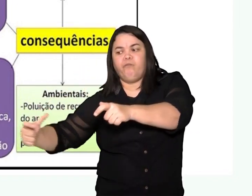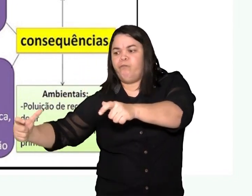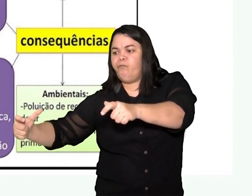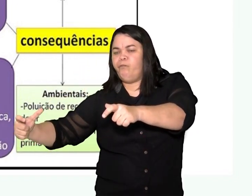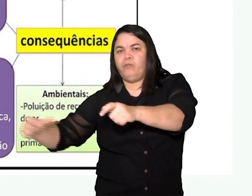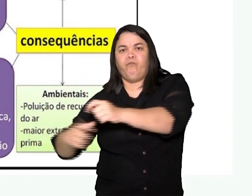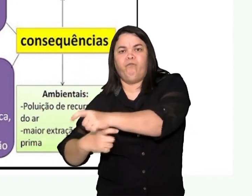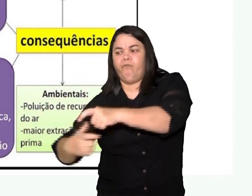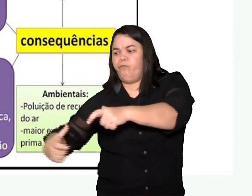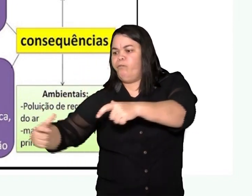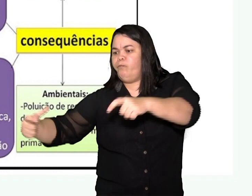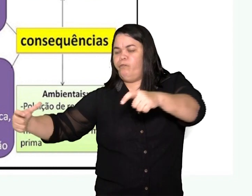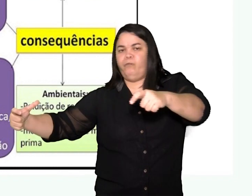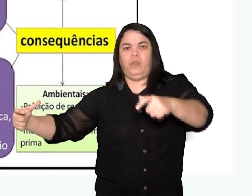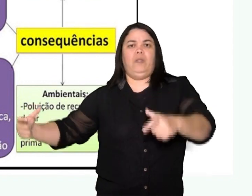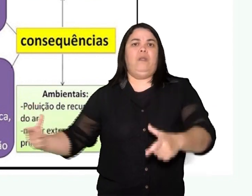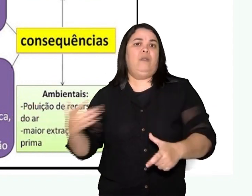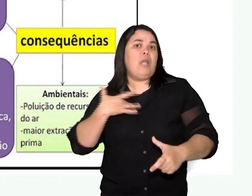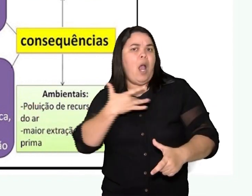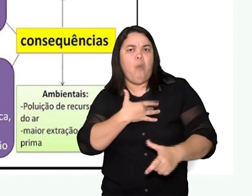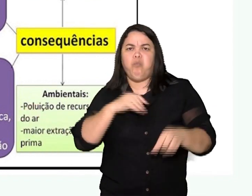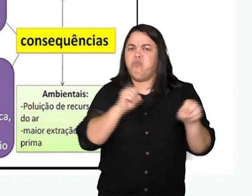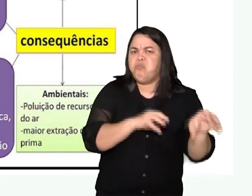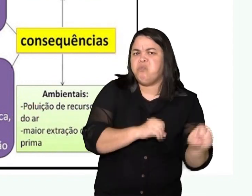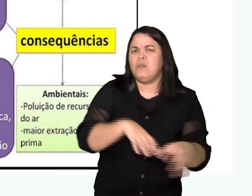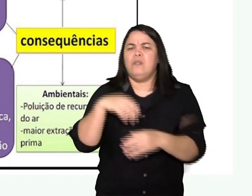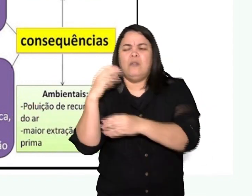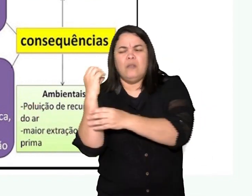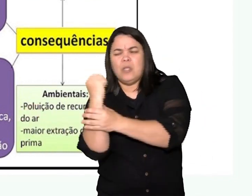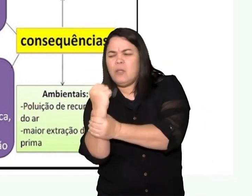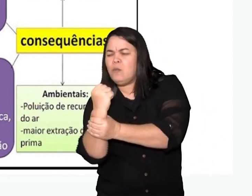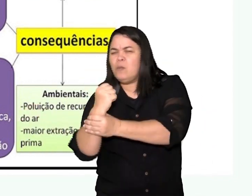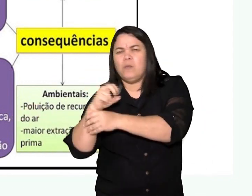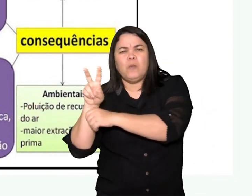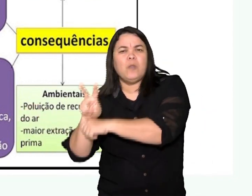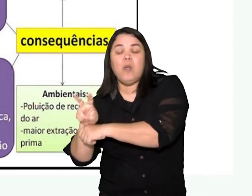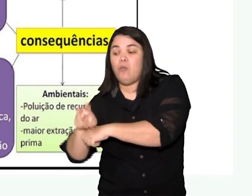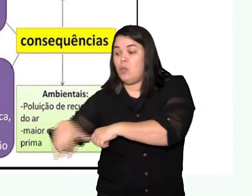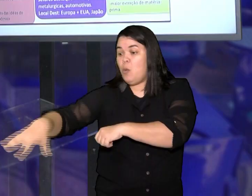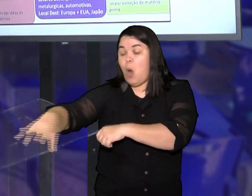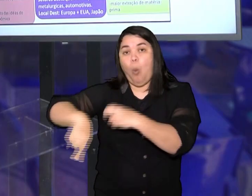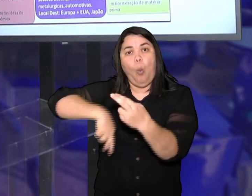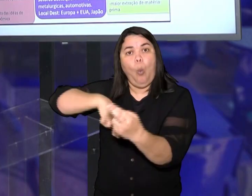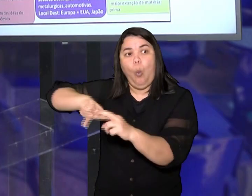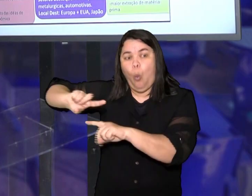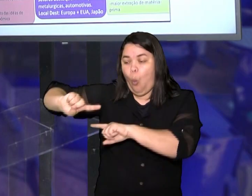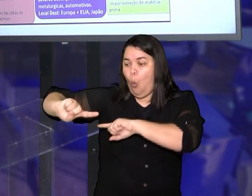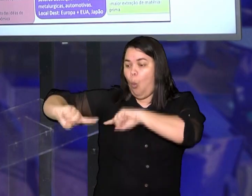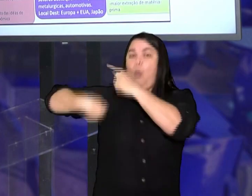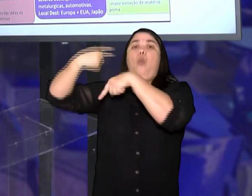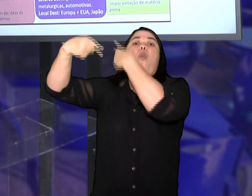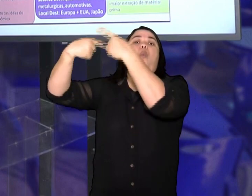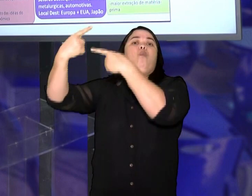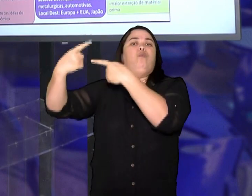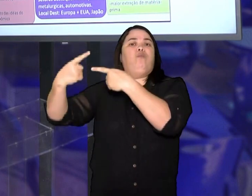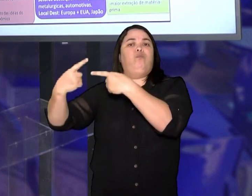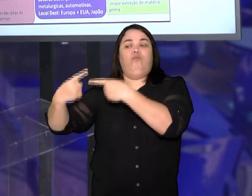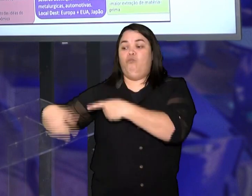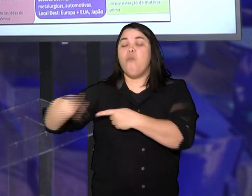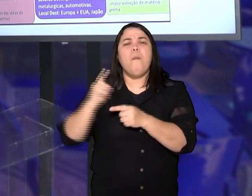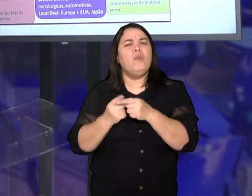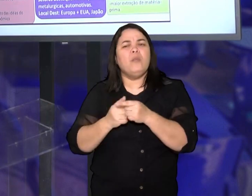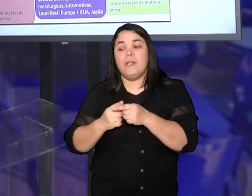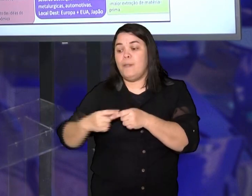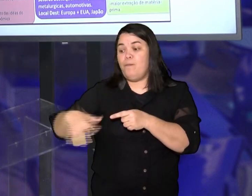serviços, né? E a gente vai viver uma verdadeira revolução. Por que revolução? Porque vai trazer